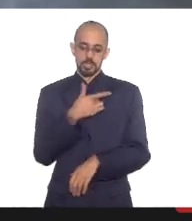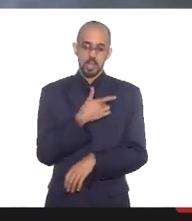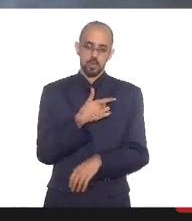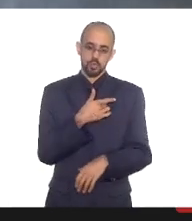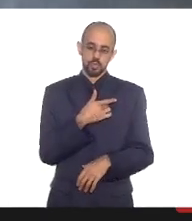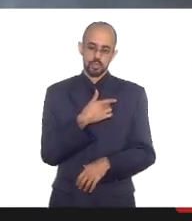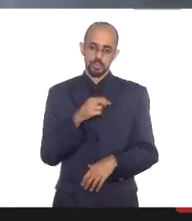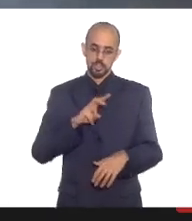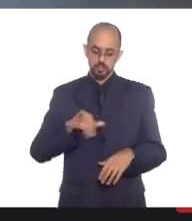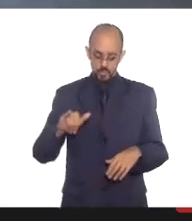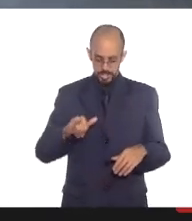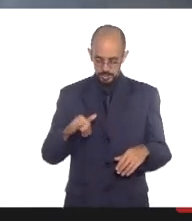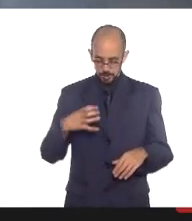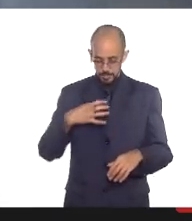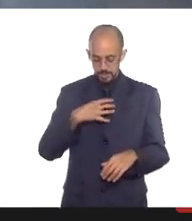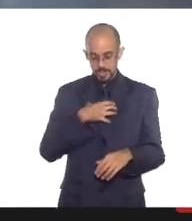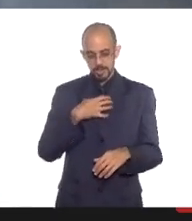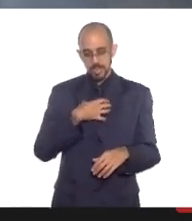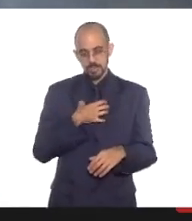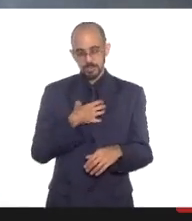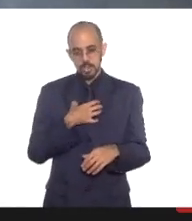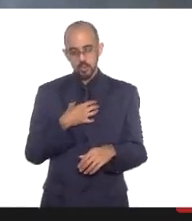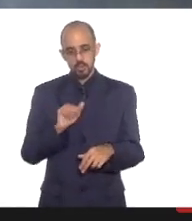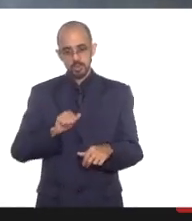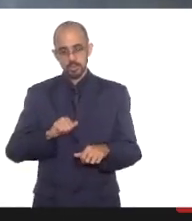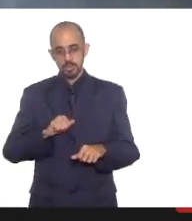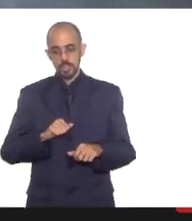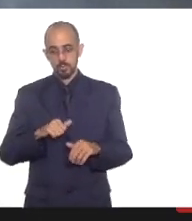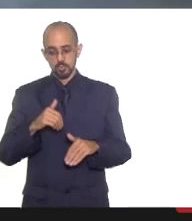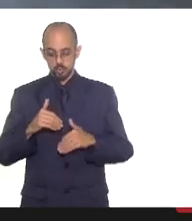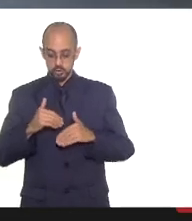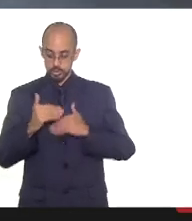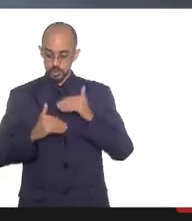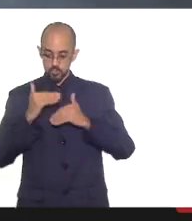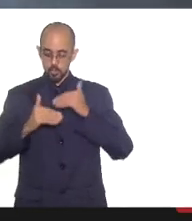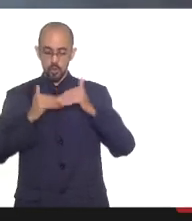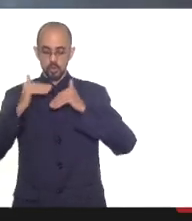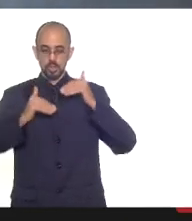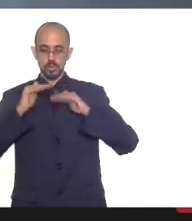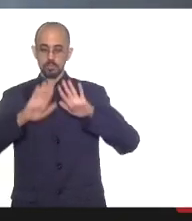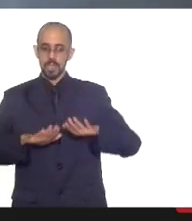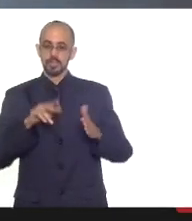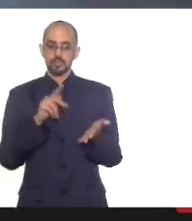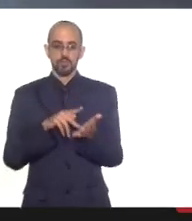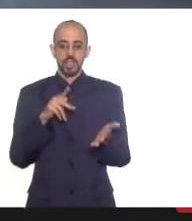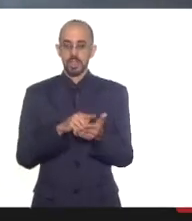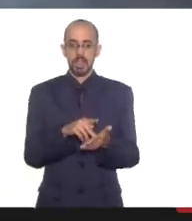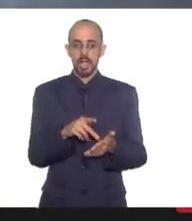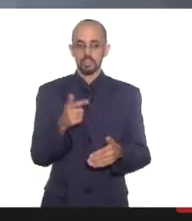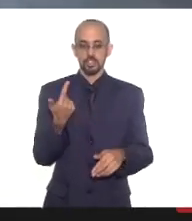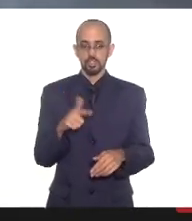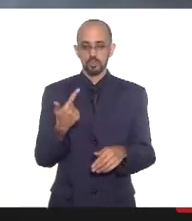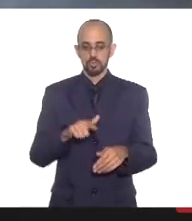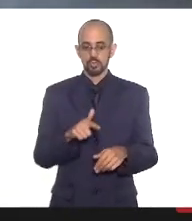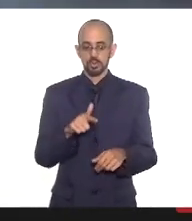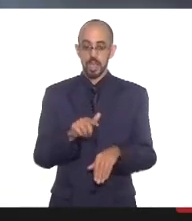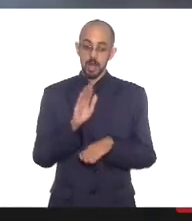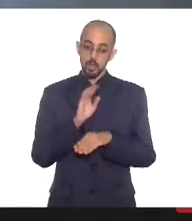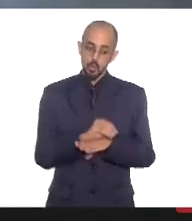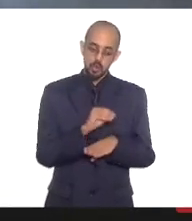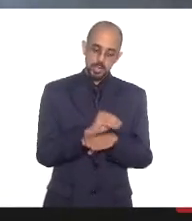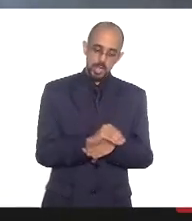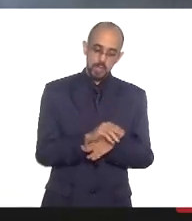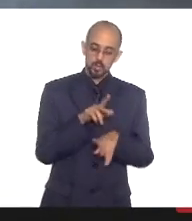ter apenas uma sensação de que estamos caminhando no calendário Mas materialmente a gente não tá cobrindo a população